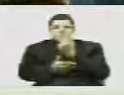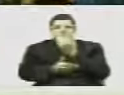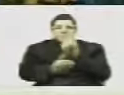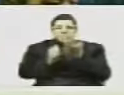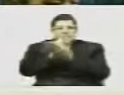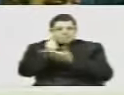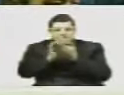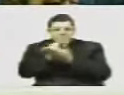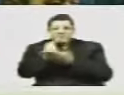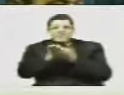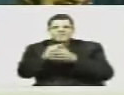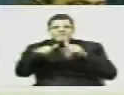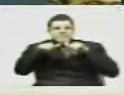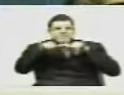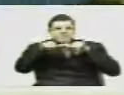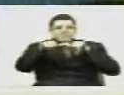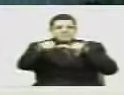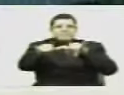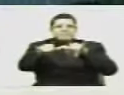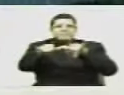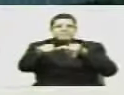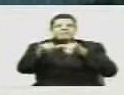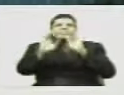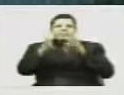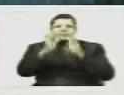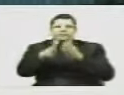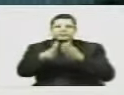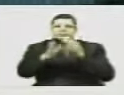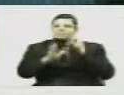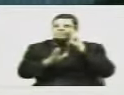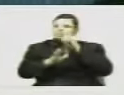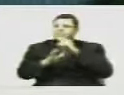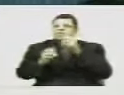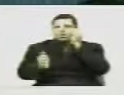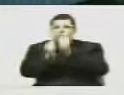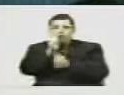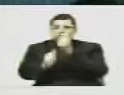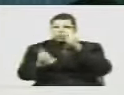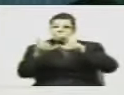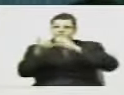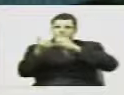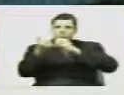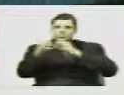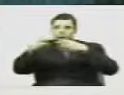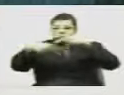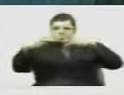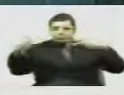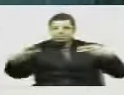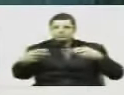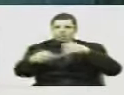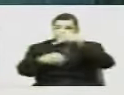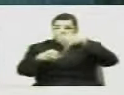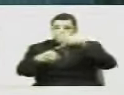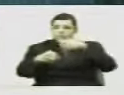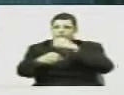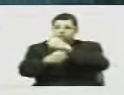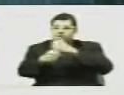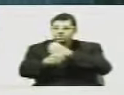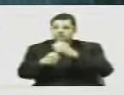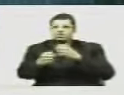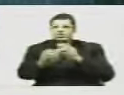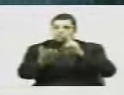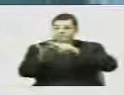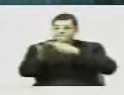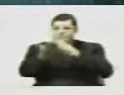alimentos básicos no supermercado, que já encareceram o arroz, o feijão, o macarrão, o óleo de cozinha, a